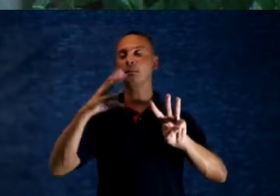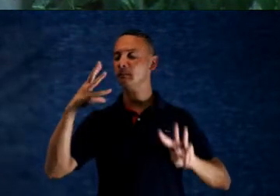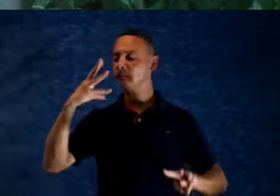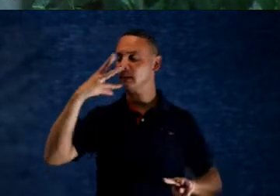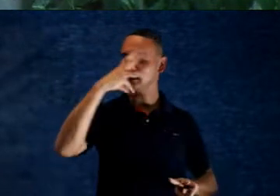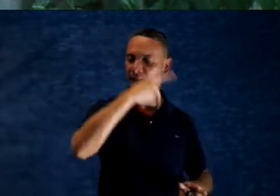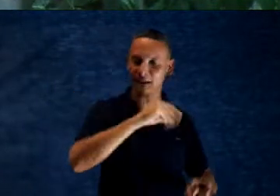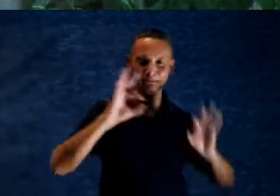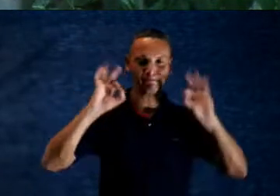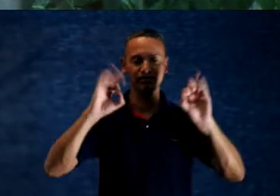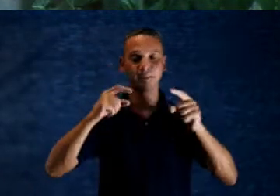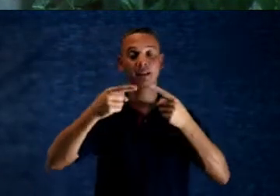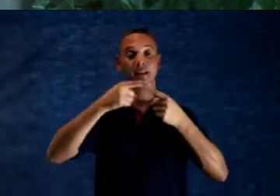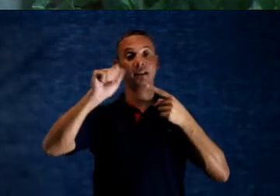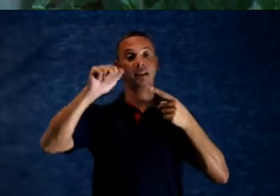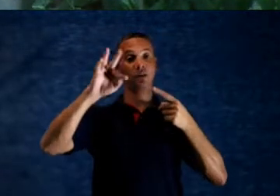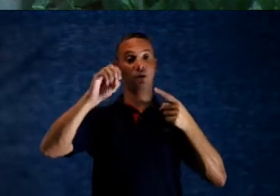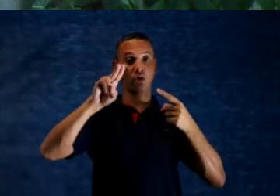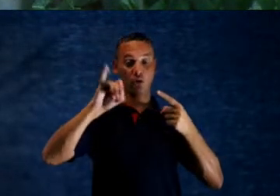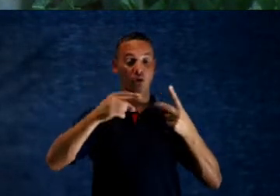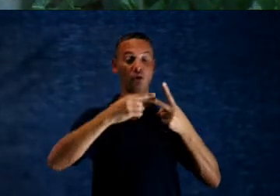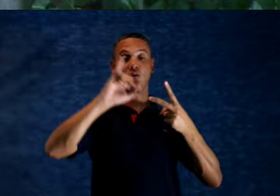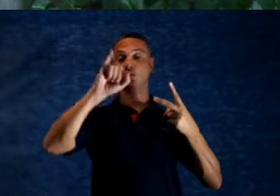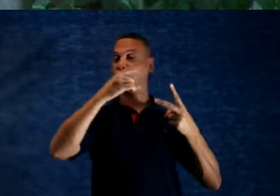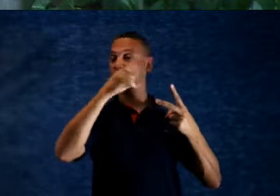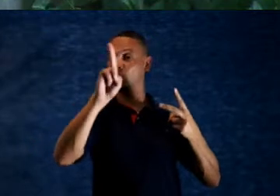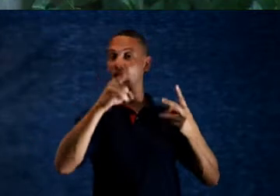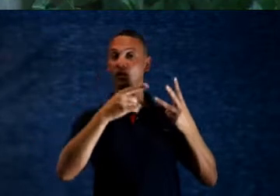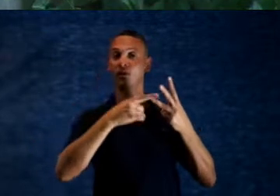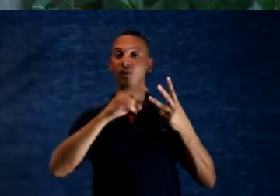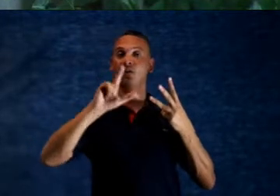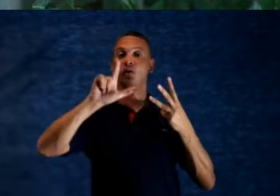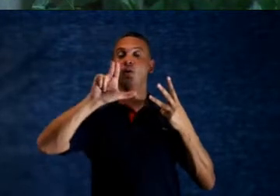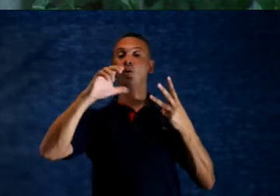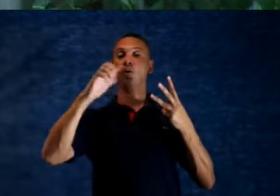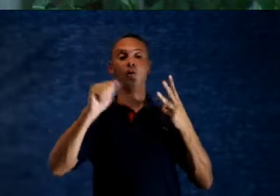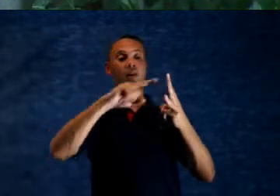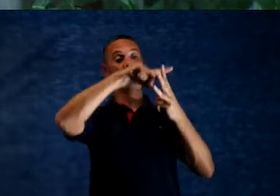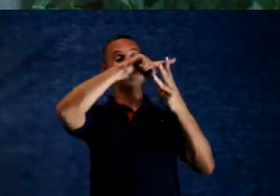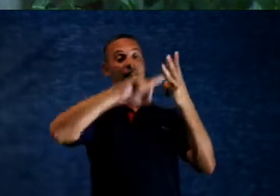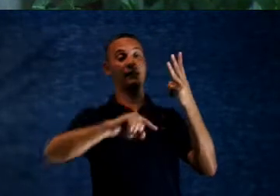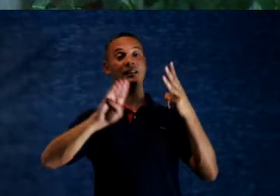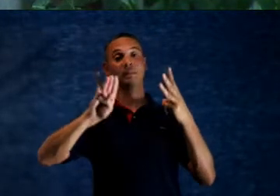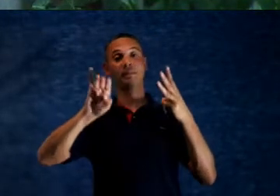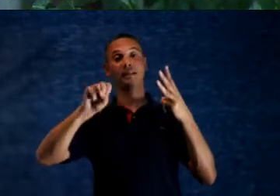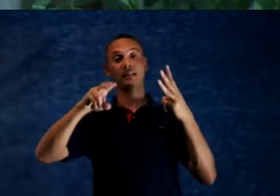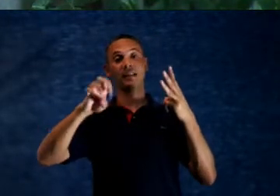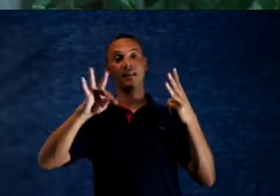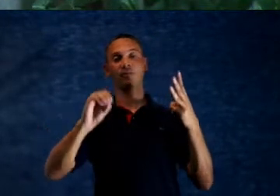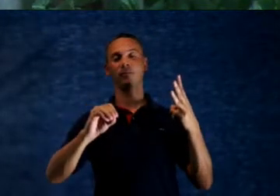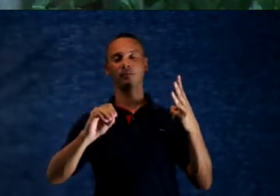bisnetos, lindos e saudáveis, Antônio Henrique, João Miguel e Luca